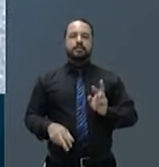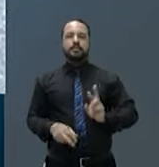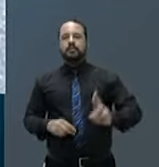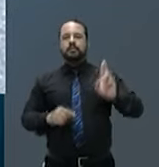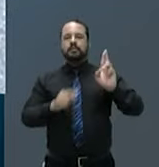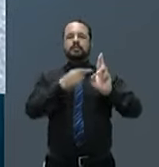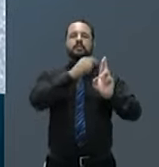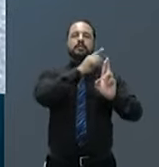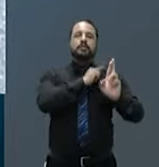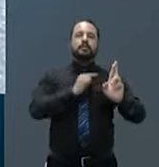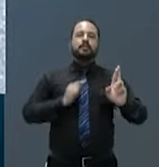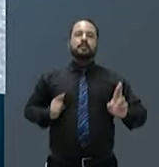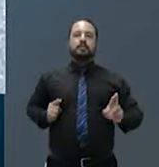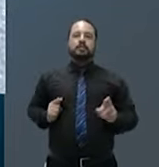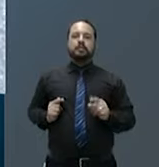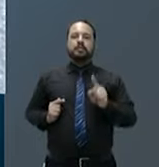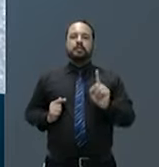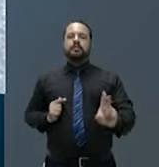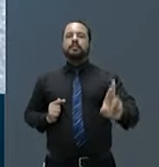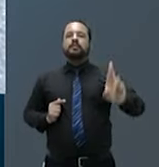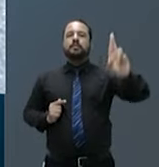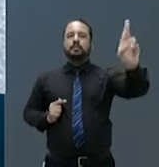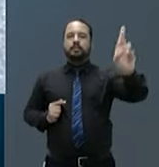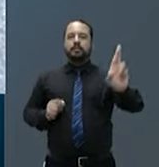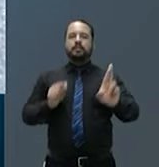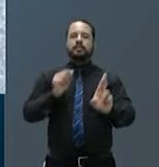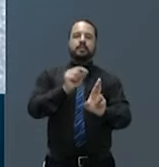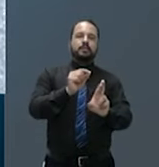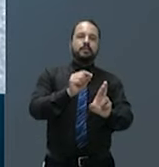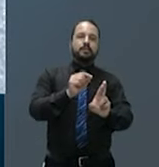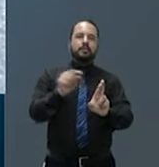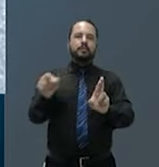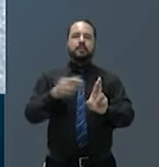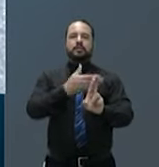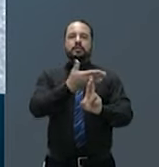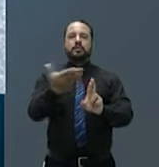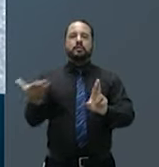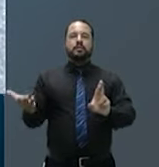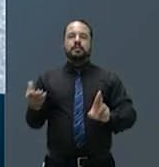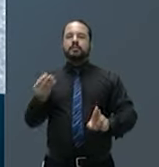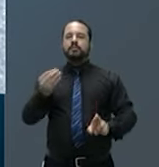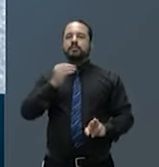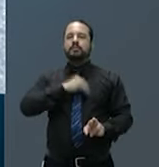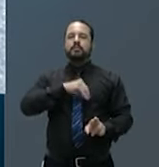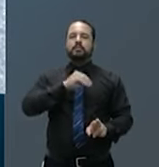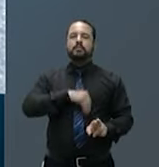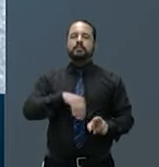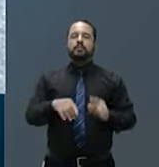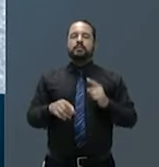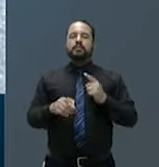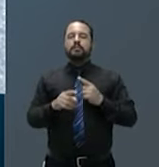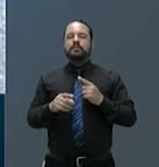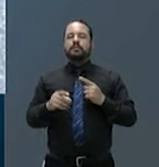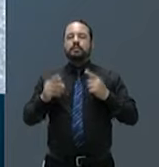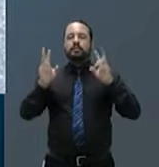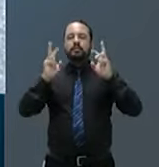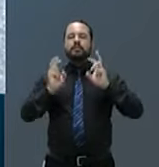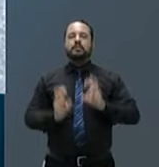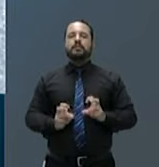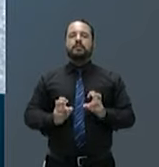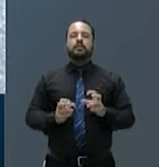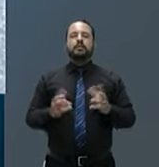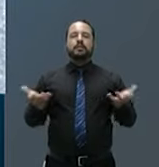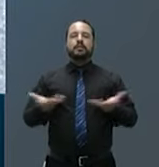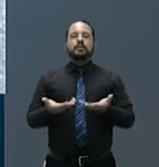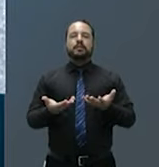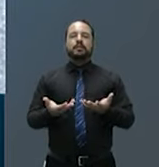qual, na condição de responsável direto pela concessão ou rejeição dos pleitos remuneratórios lançados, expôs a sua